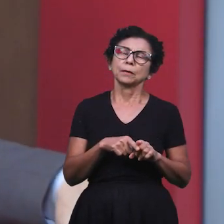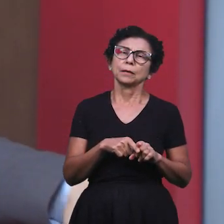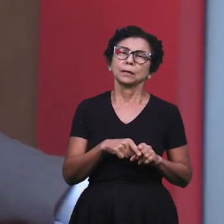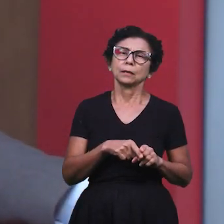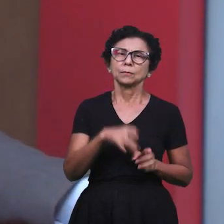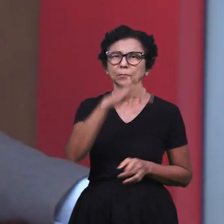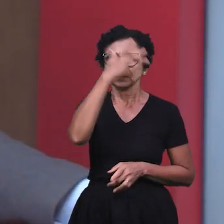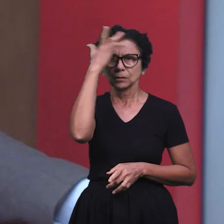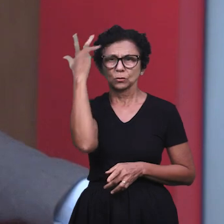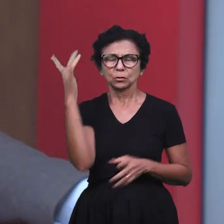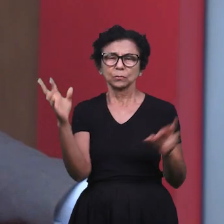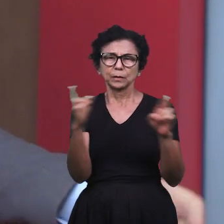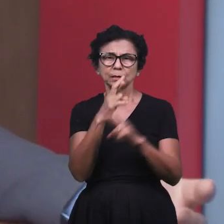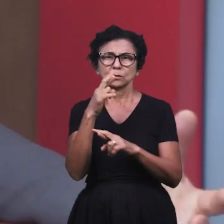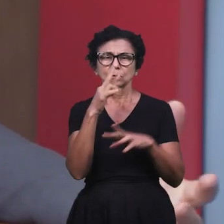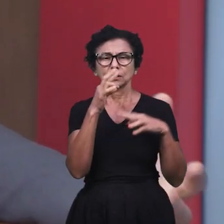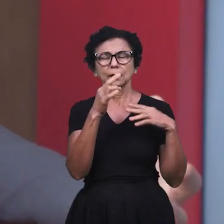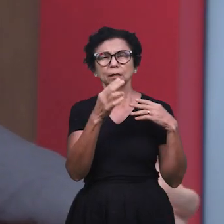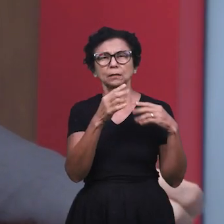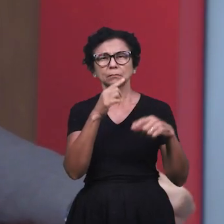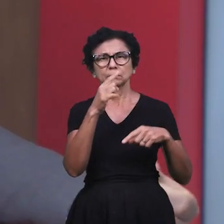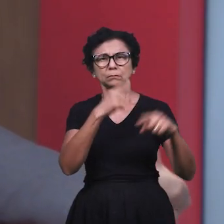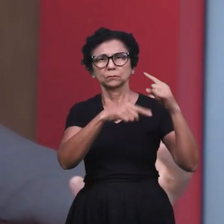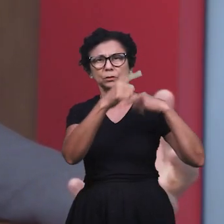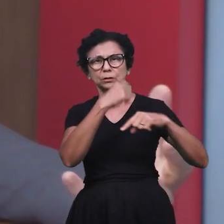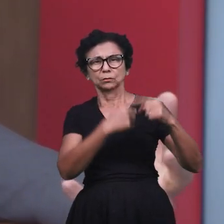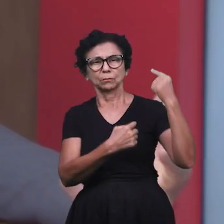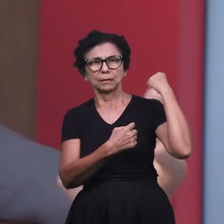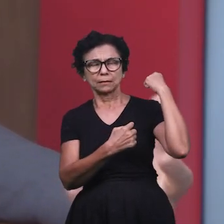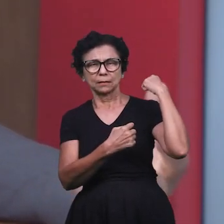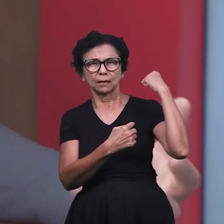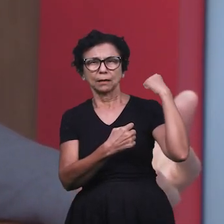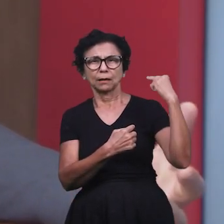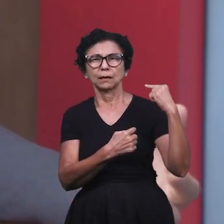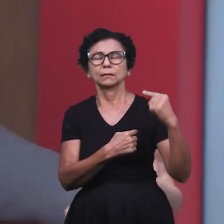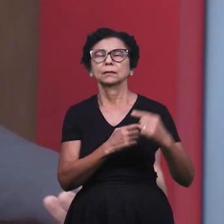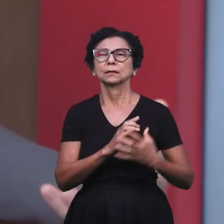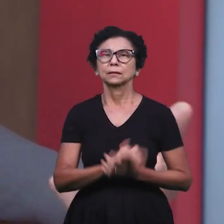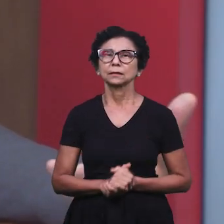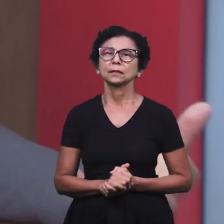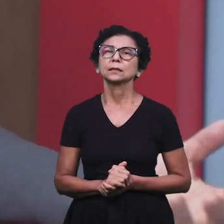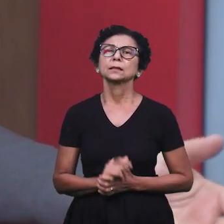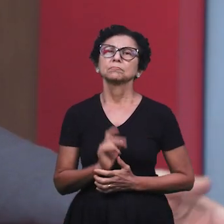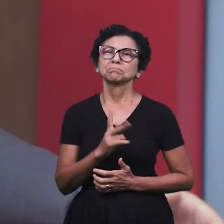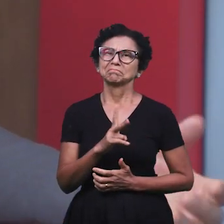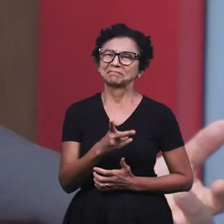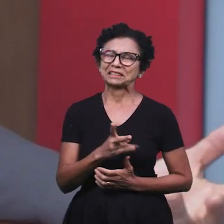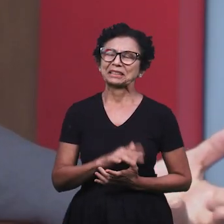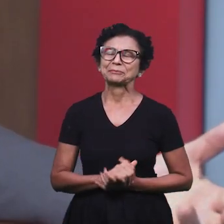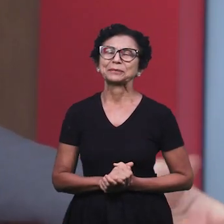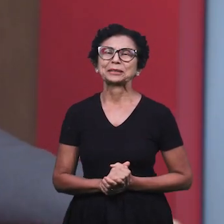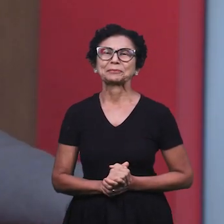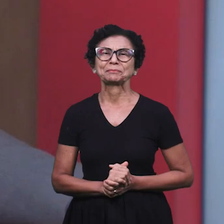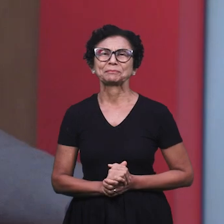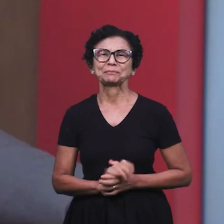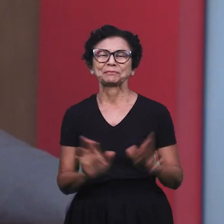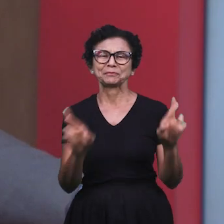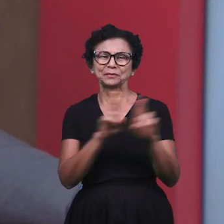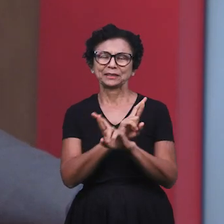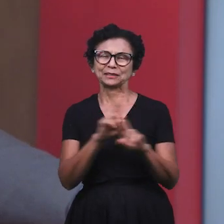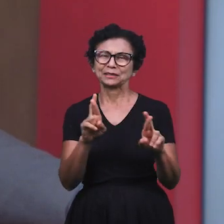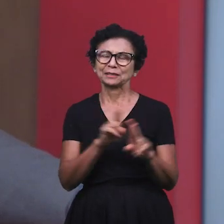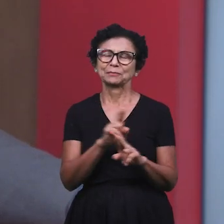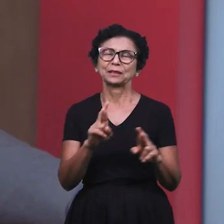conviveram comigo, isso era uma relação bem intensa e constante nessa